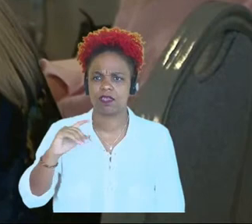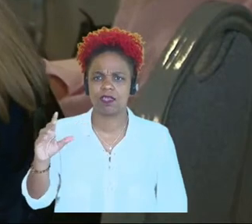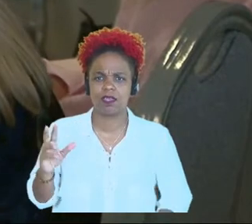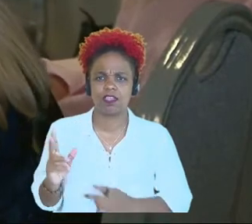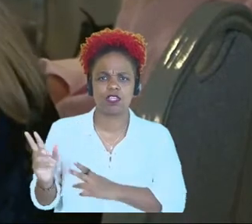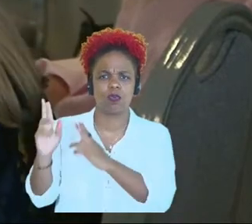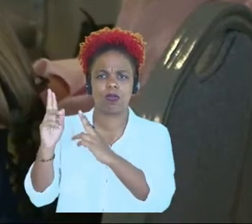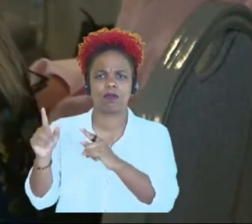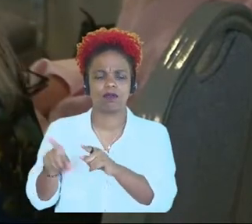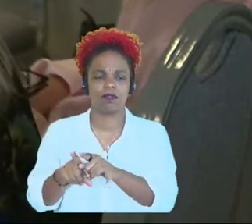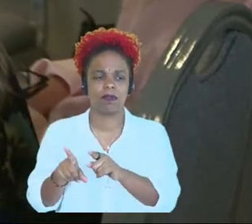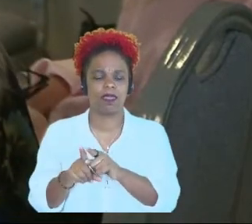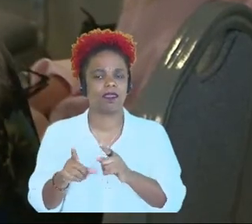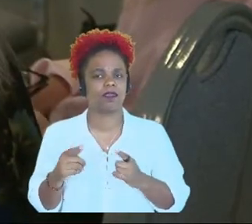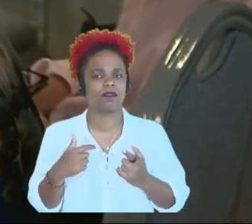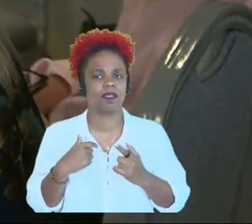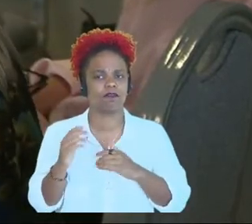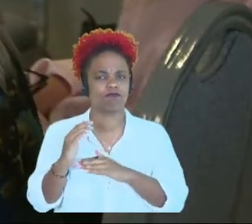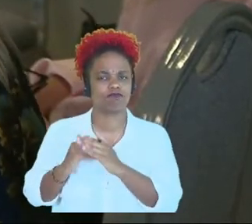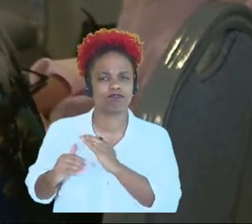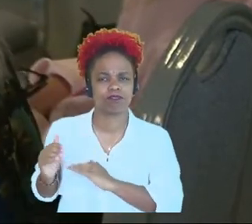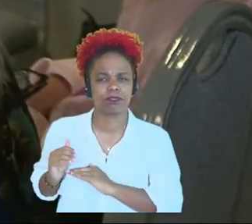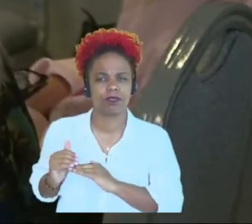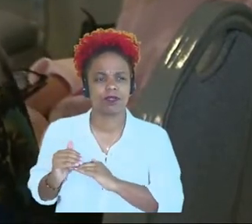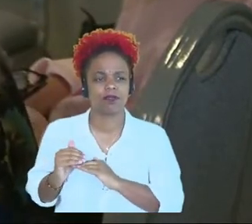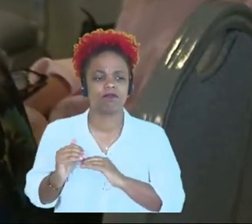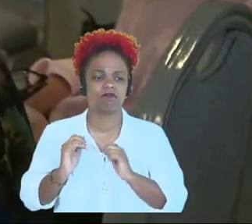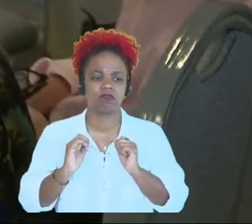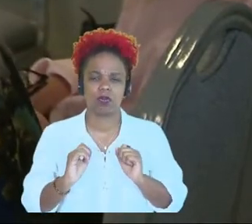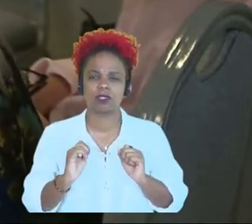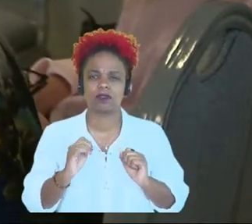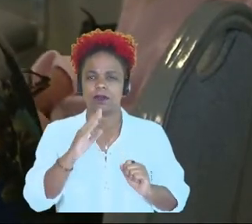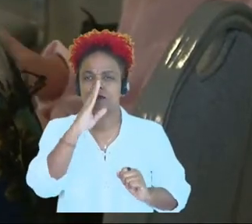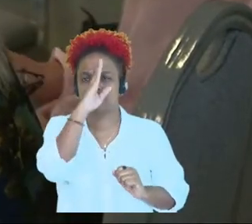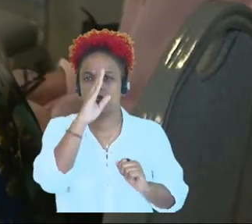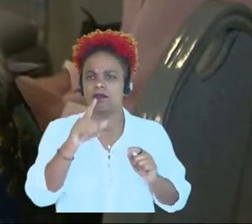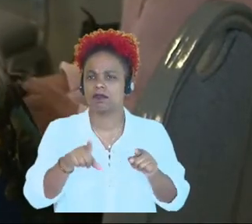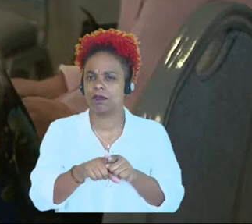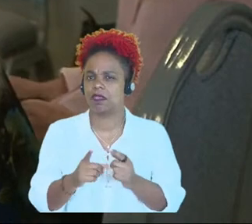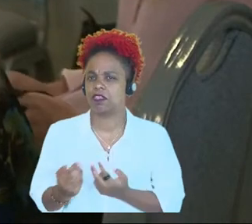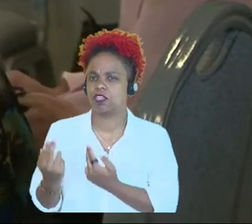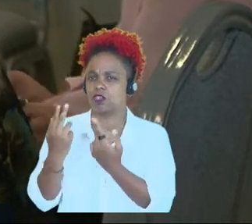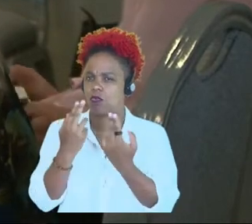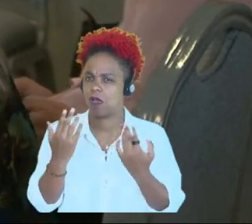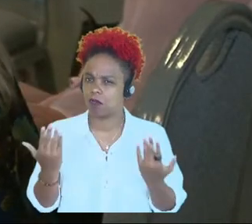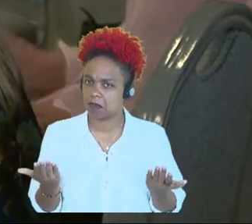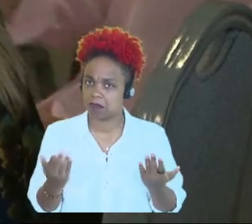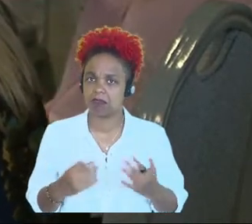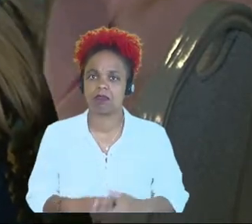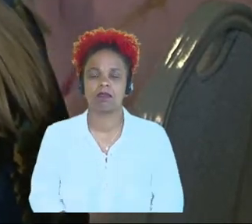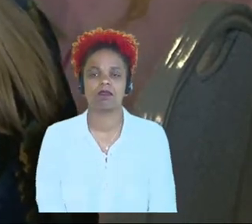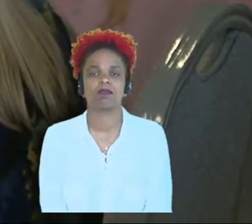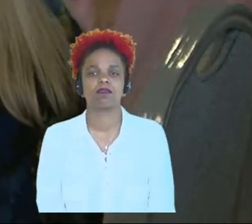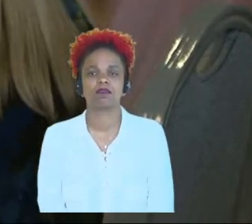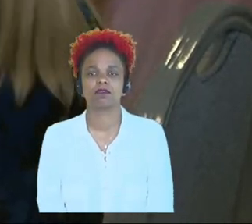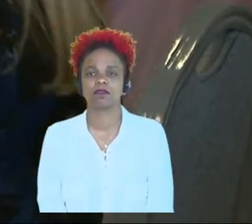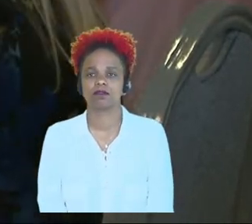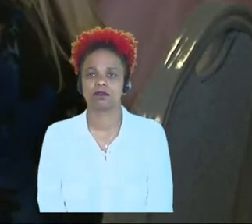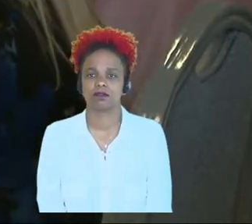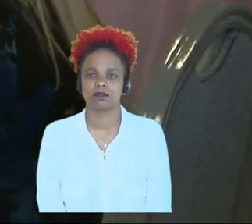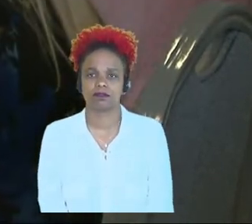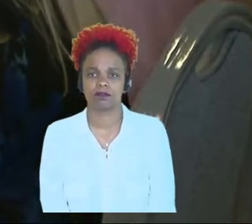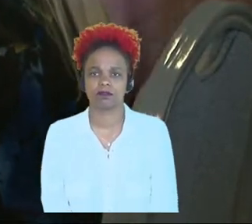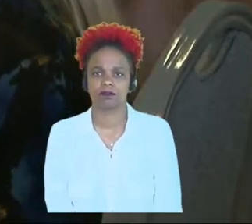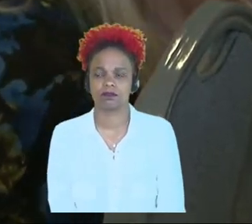uma recuada. Se adere isso também, o Bolsonaro estaria seguindo essa tendência? Vamos escolher